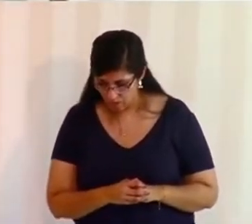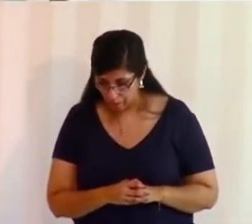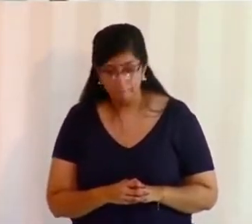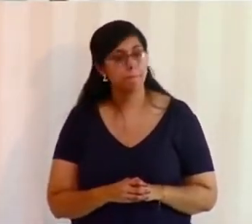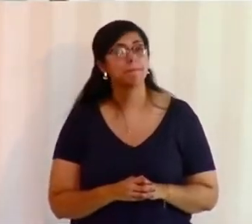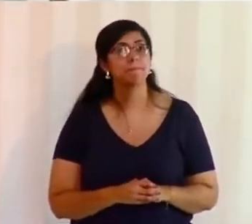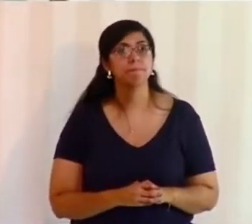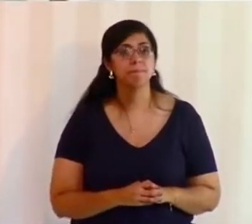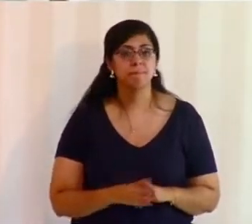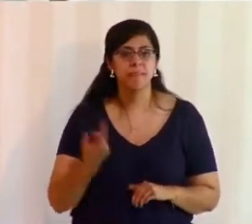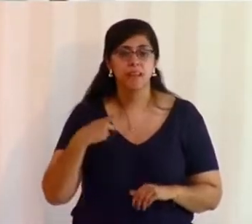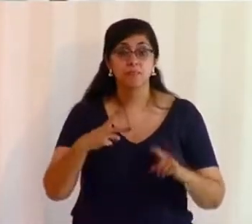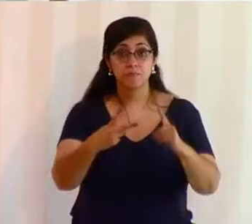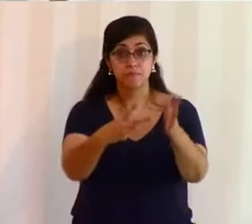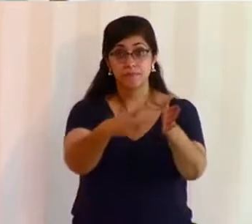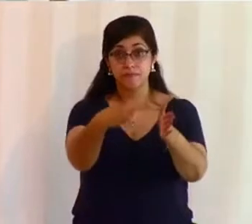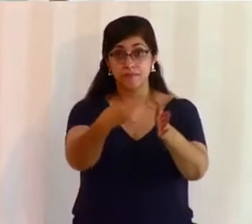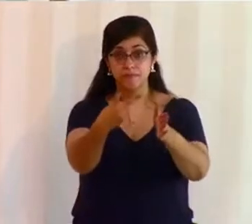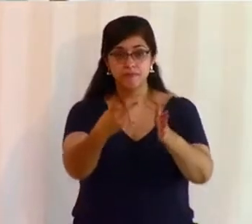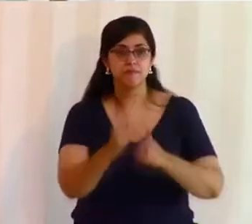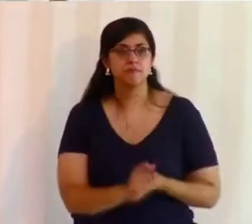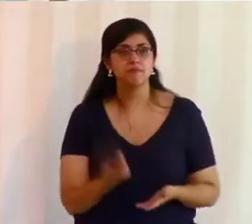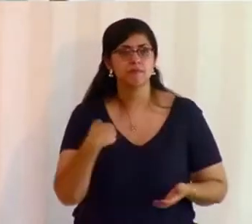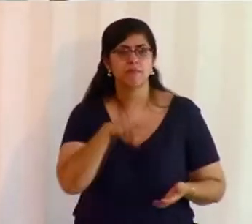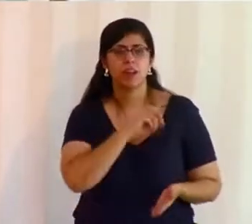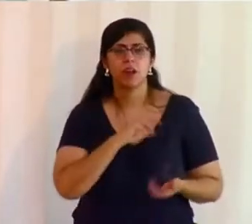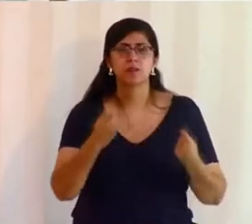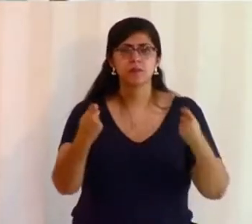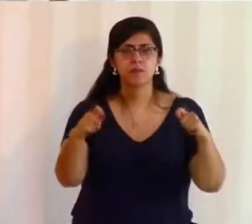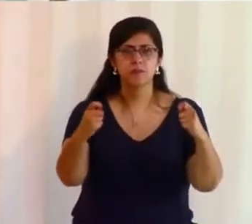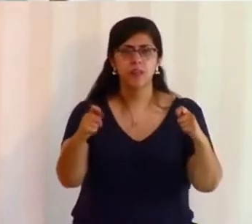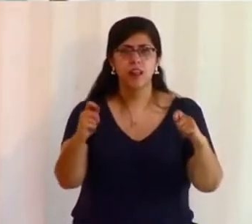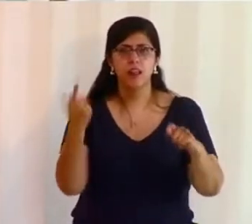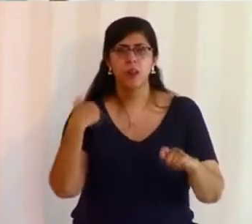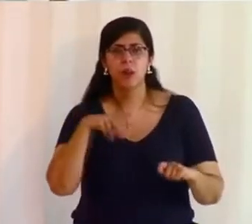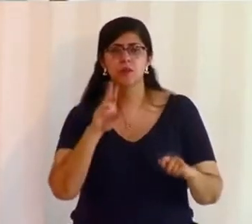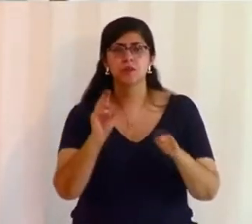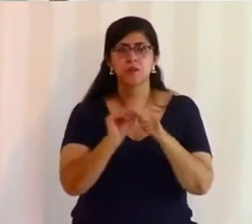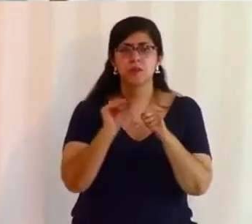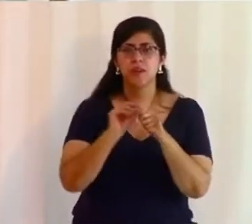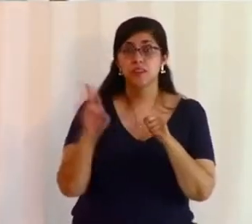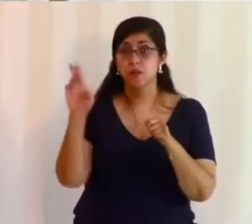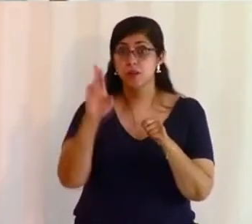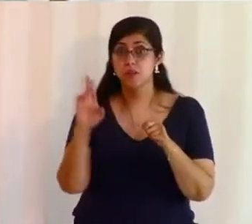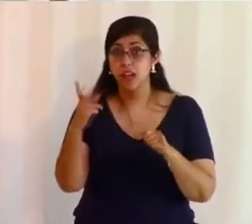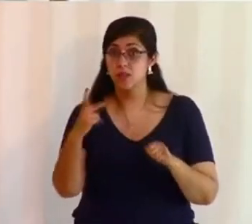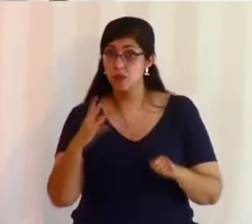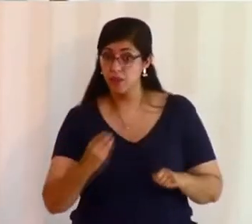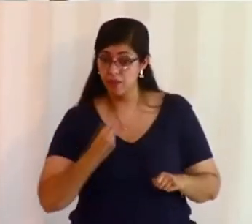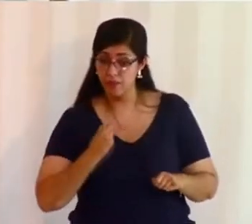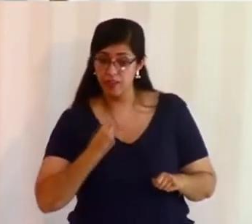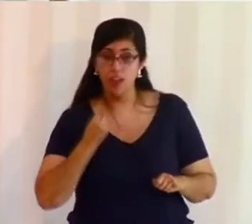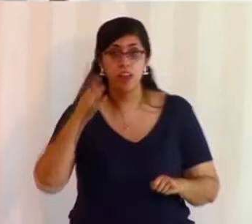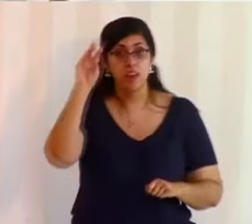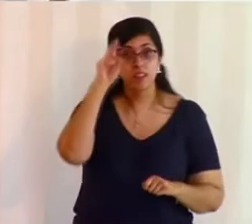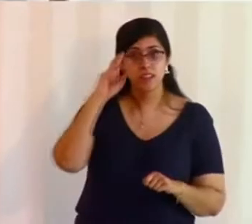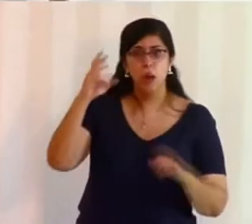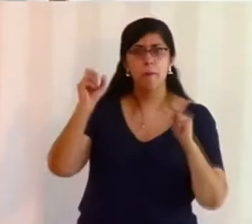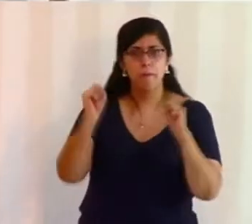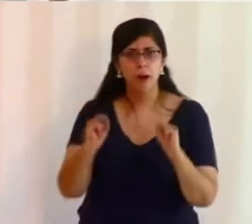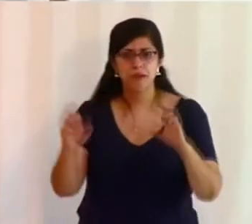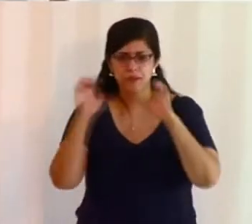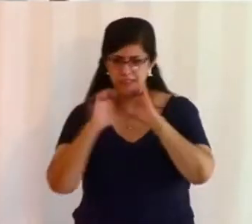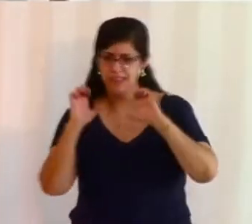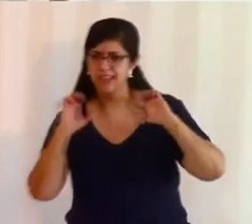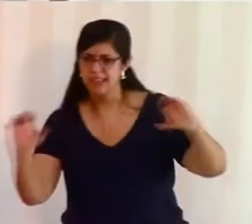quem opera a salvação no coração do pecador é Deus. Nós somos instrumentos nas mãos de Deus. Você pode pregar, você pode